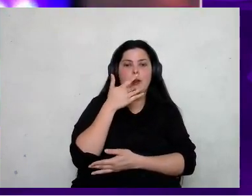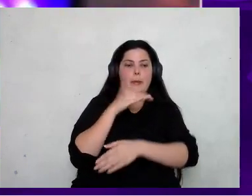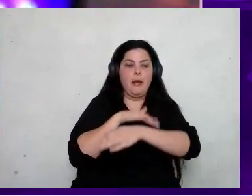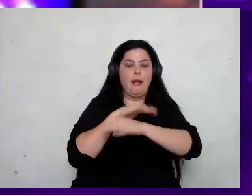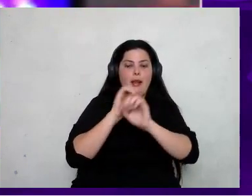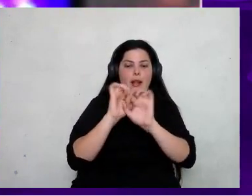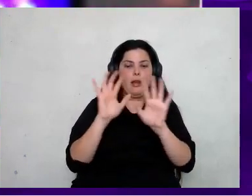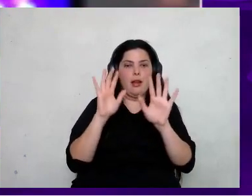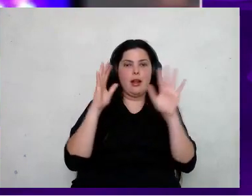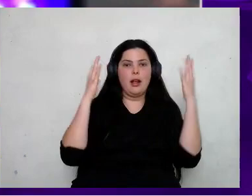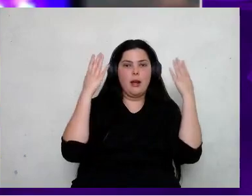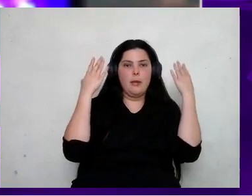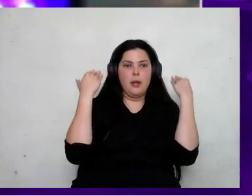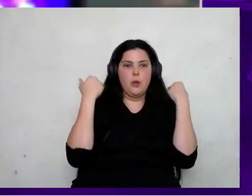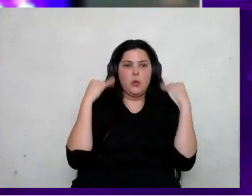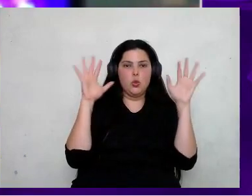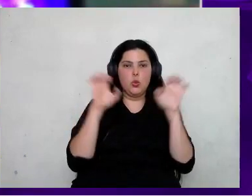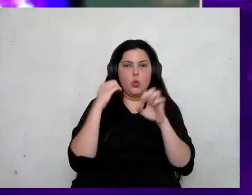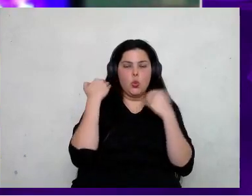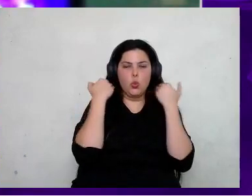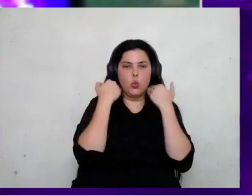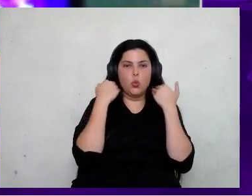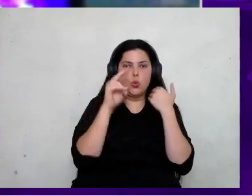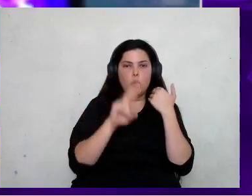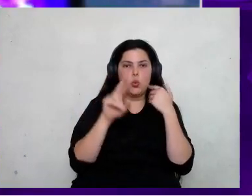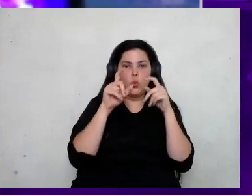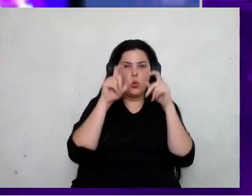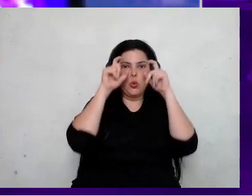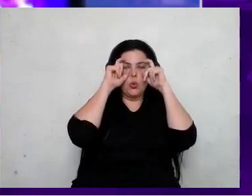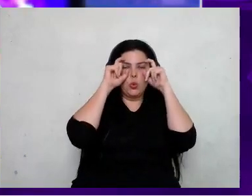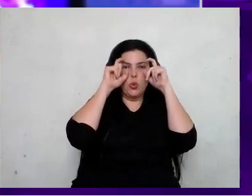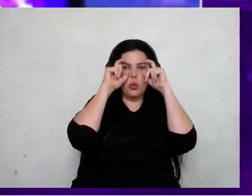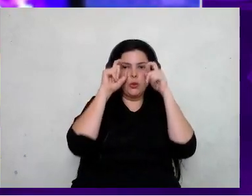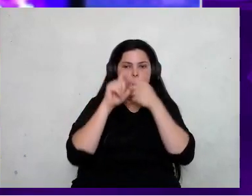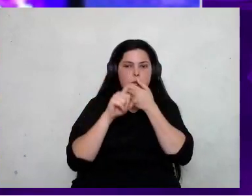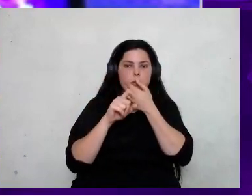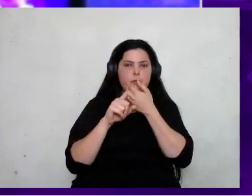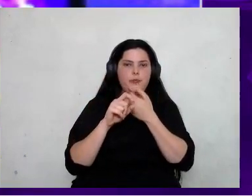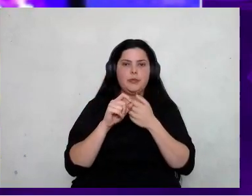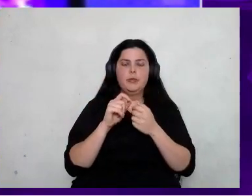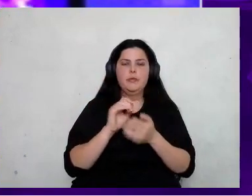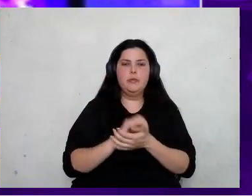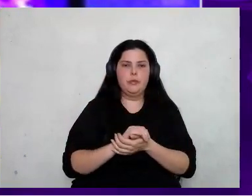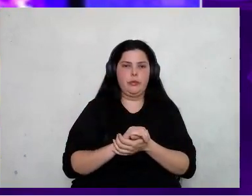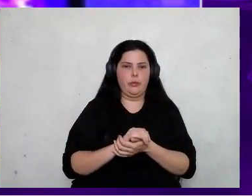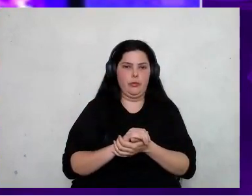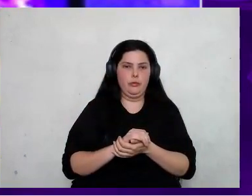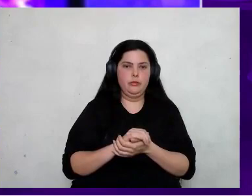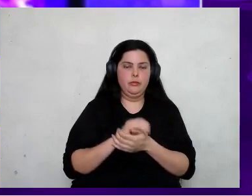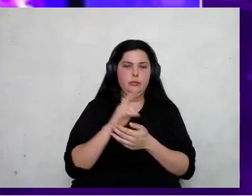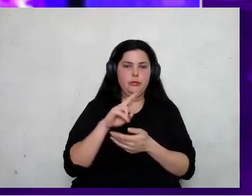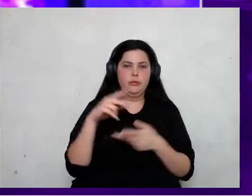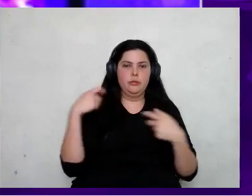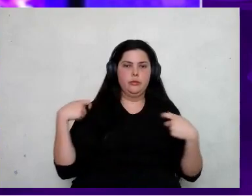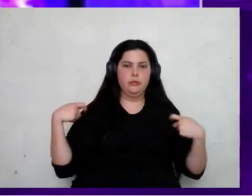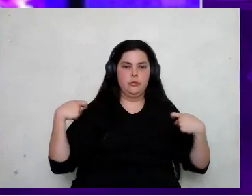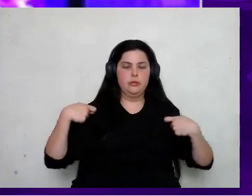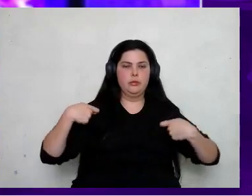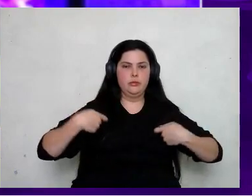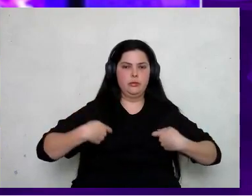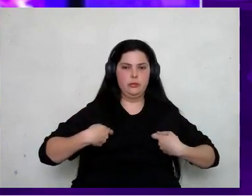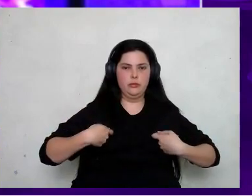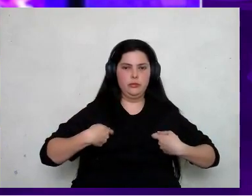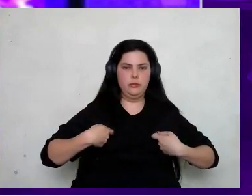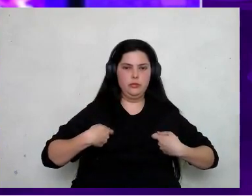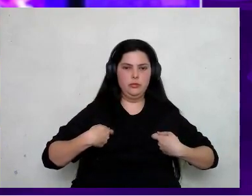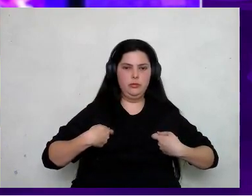escuro curto, eu uso óculos de grau, de armação preta. Eu tô com um casaco cor